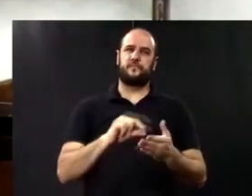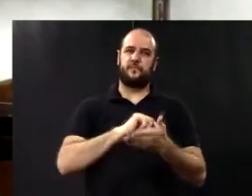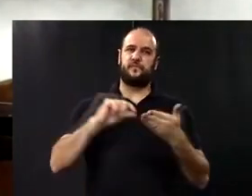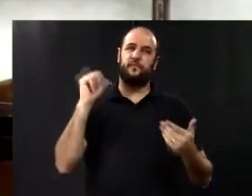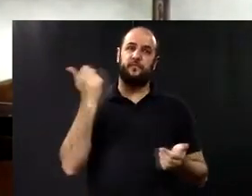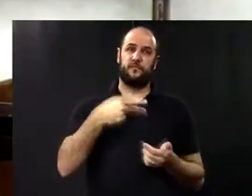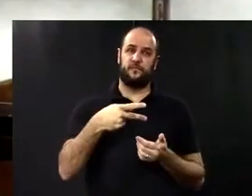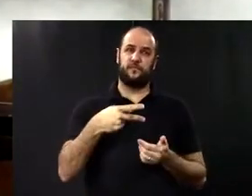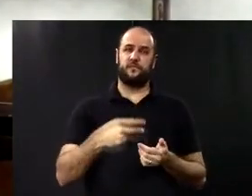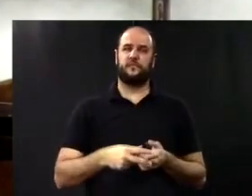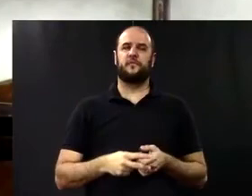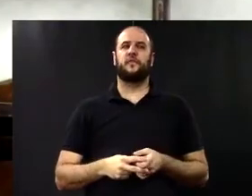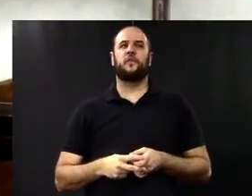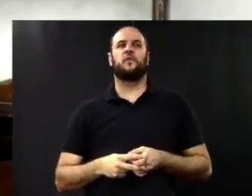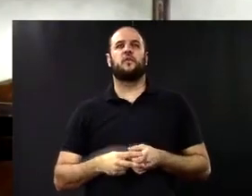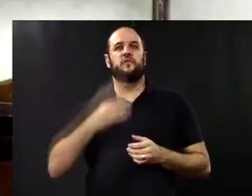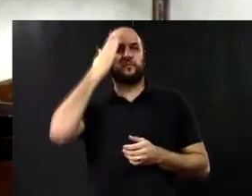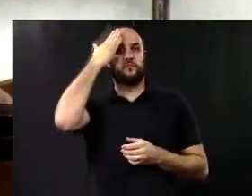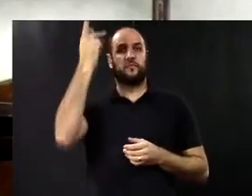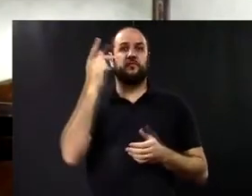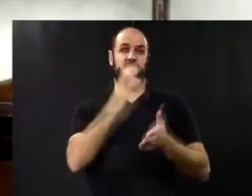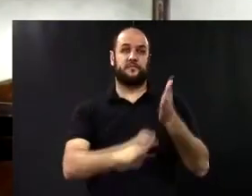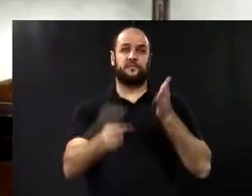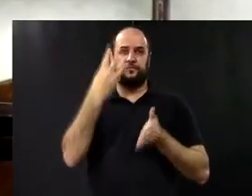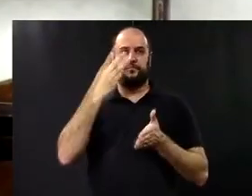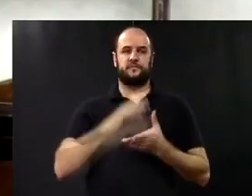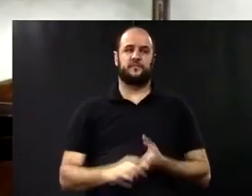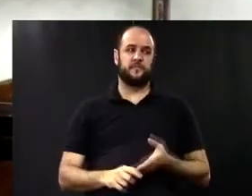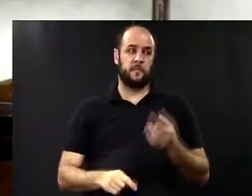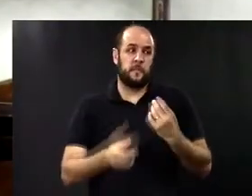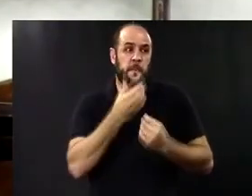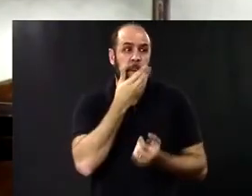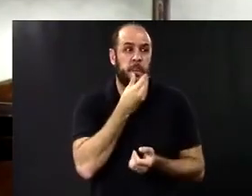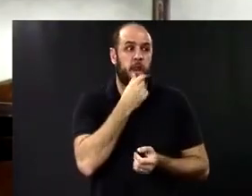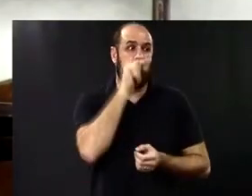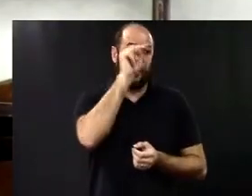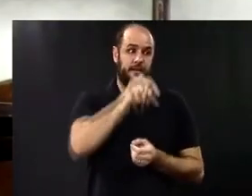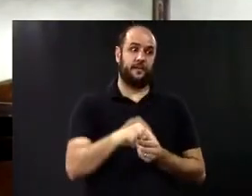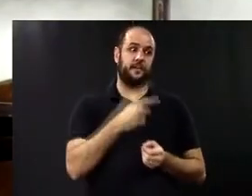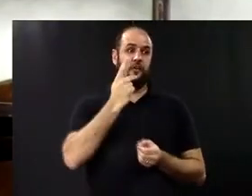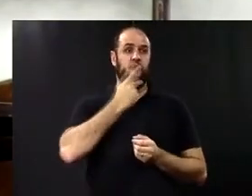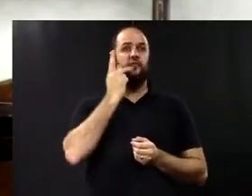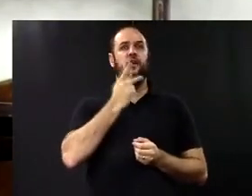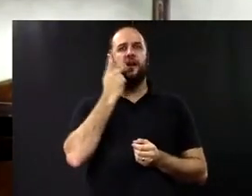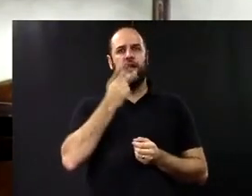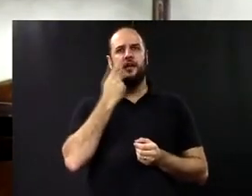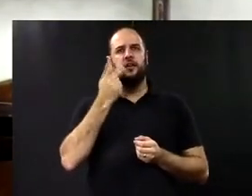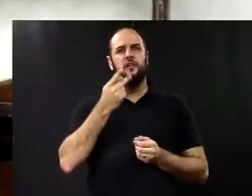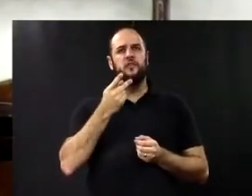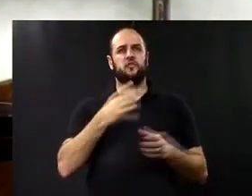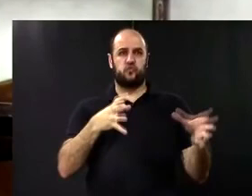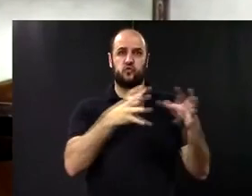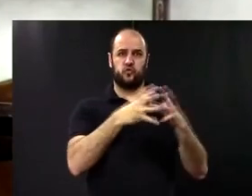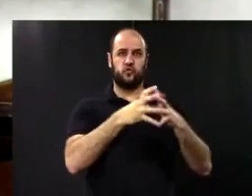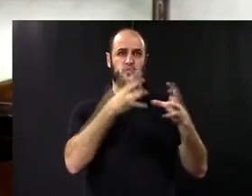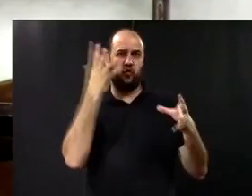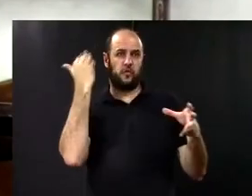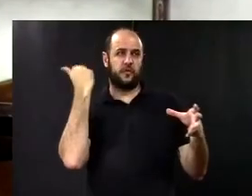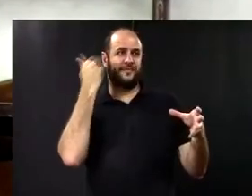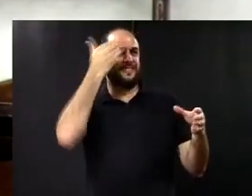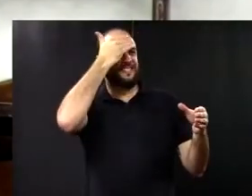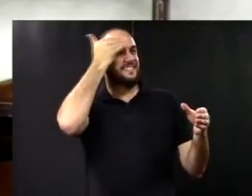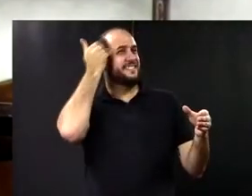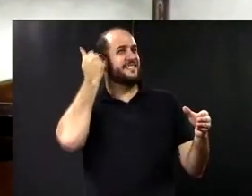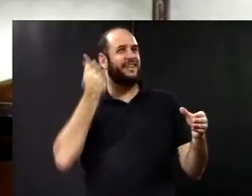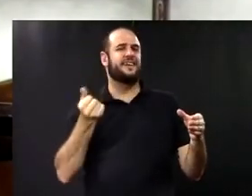Provérbios capítulo 3. E o autor está aqui mostrando que eles estavam esquecendo daquilo que eles tinham